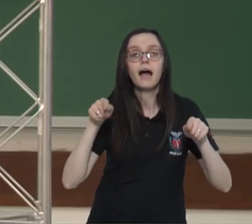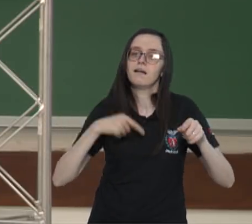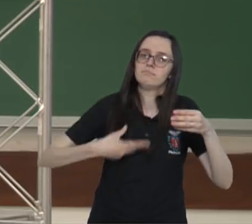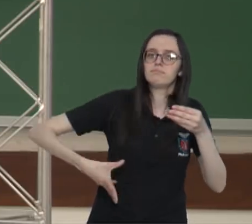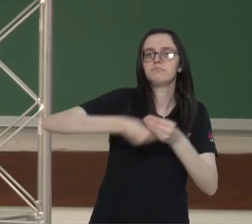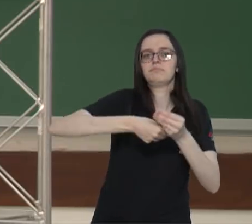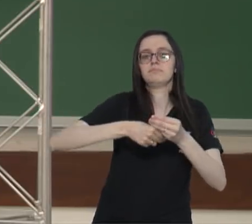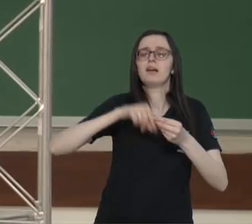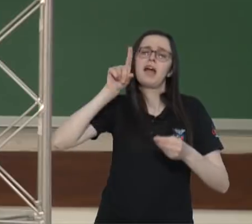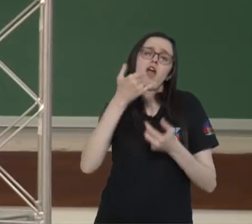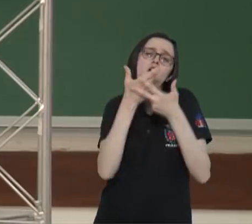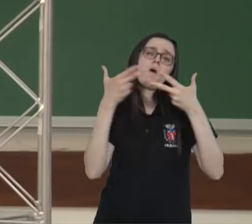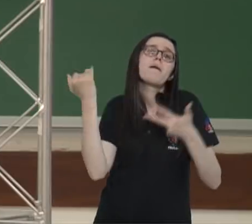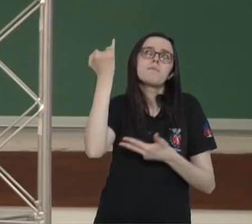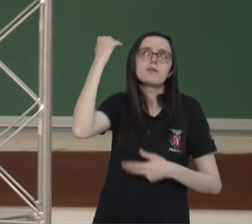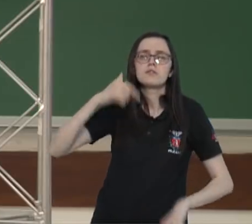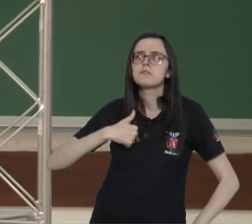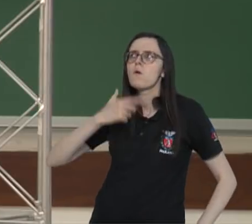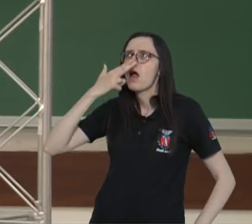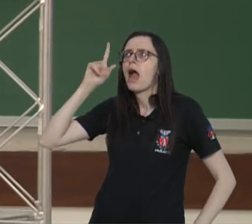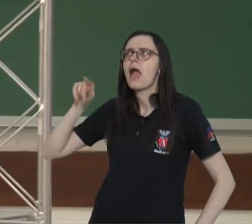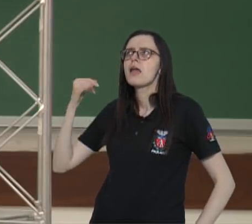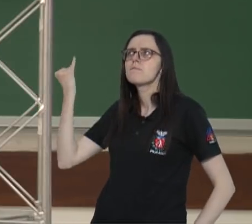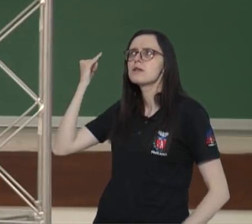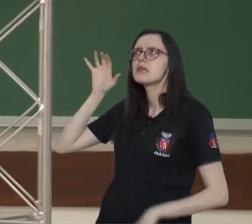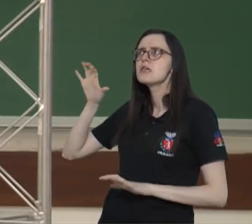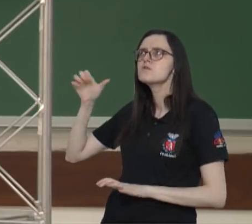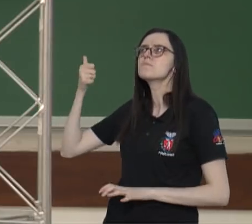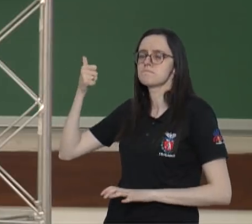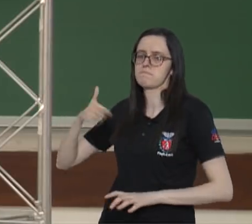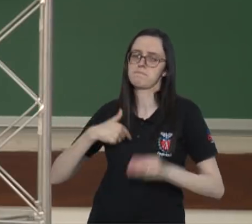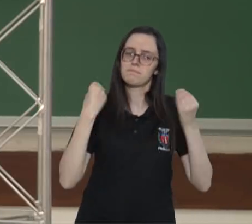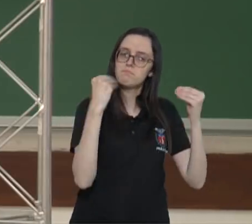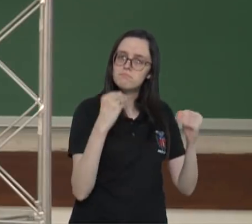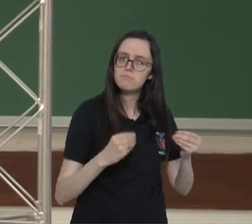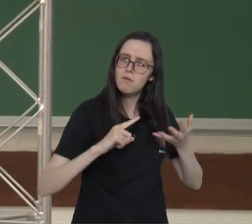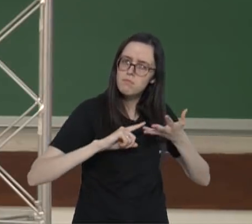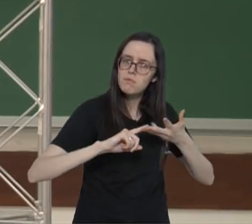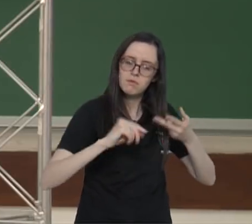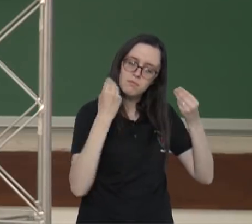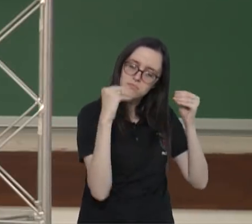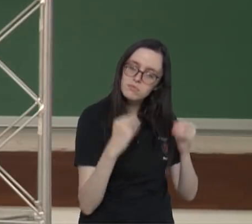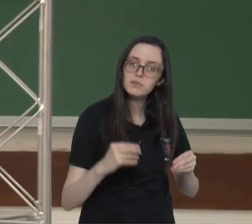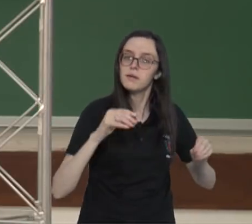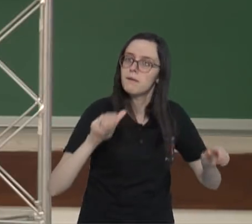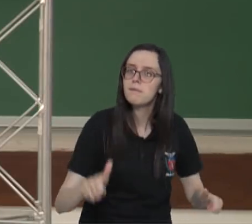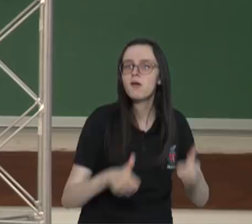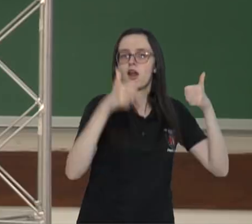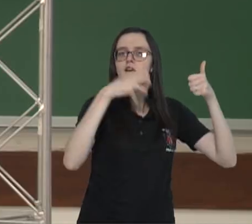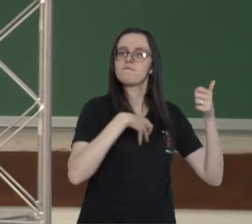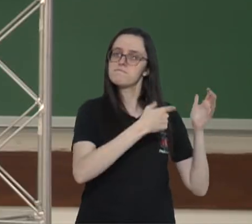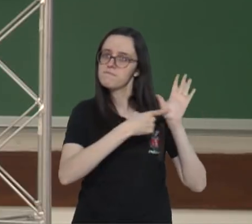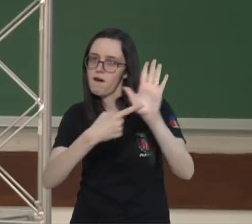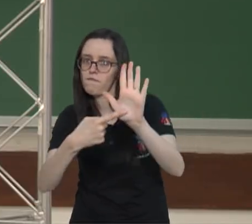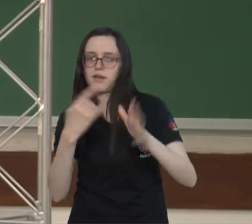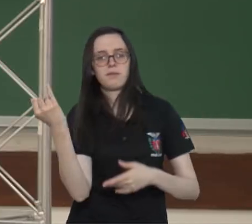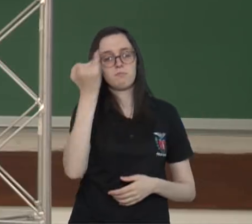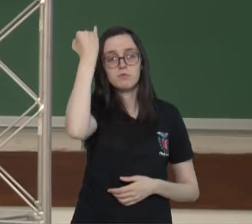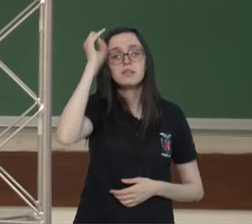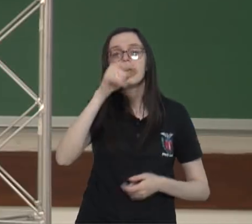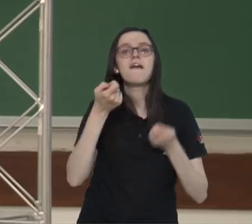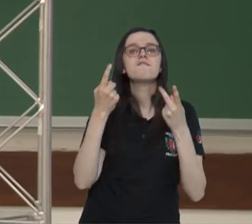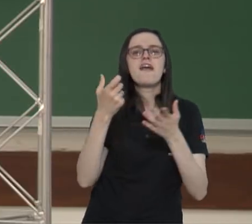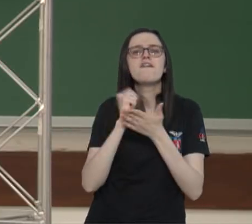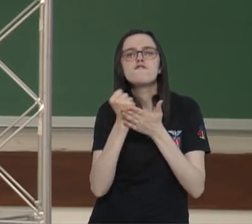acrescenta informações que você achar pertinentes, que você achar interessante, para melhorar ainda mais aquela oferta, né? Então, se você está vendendo